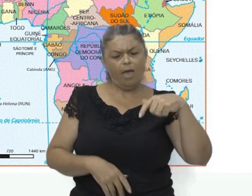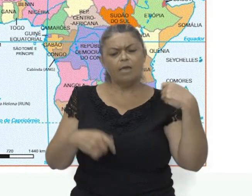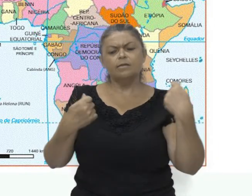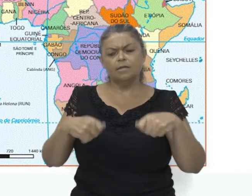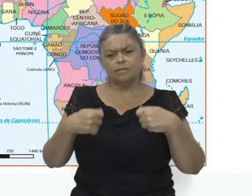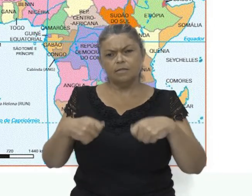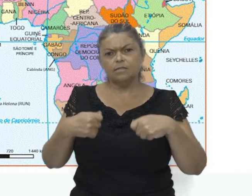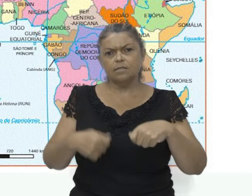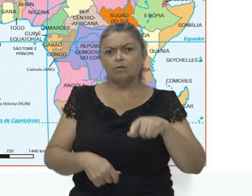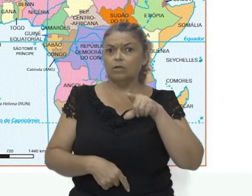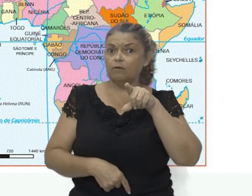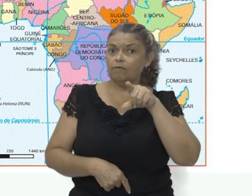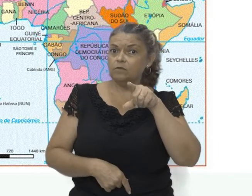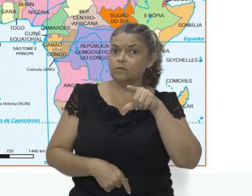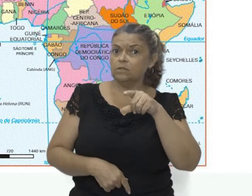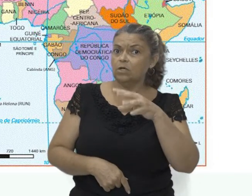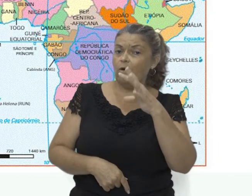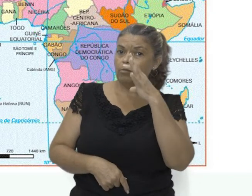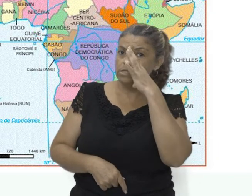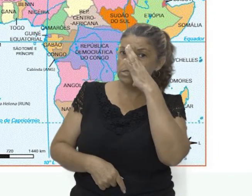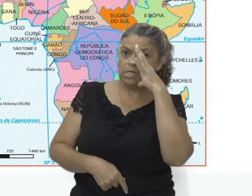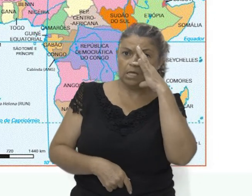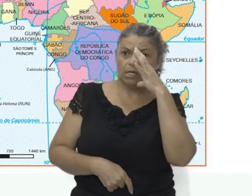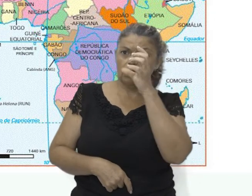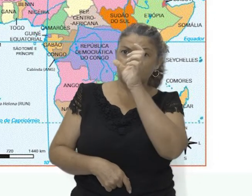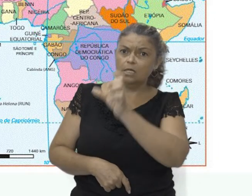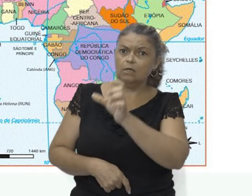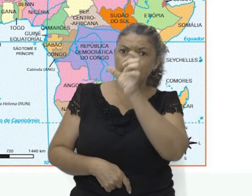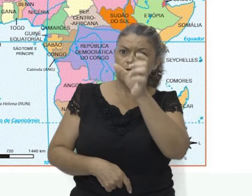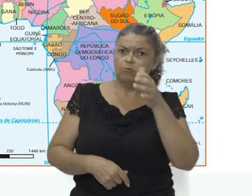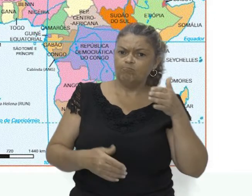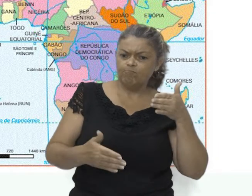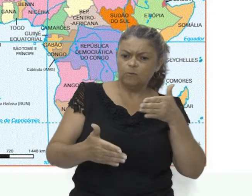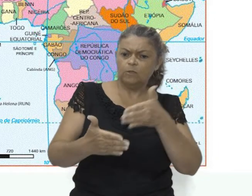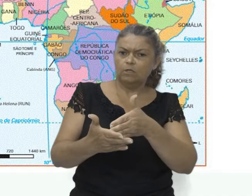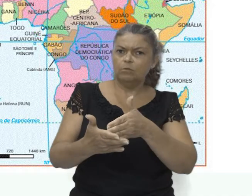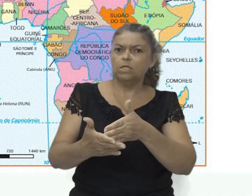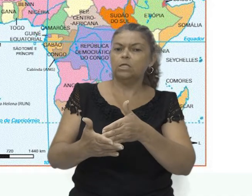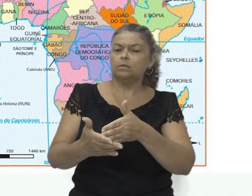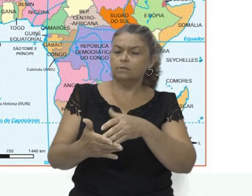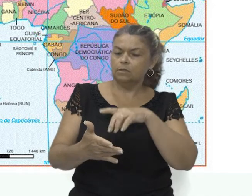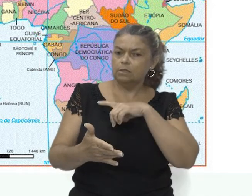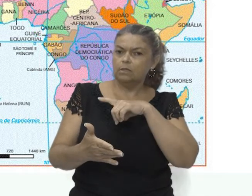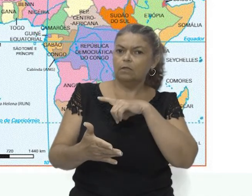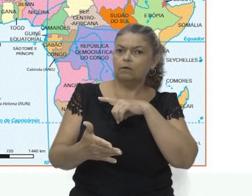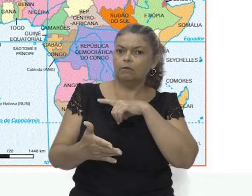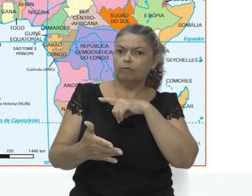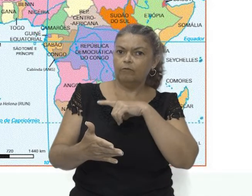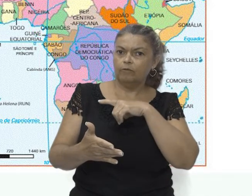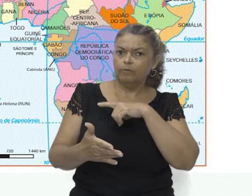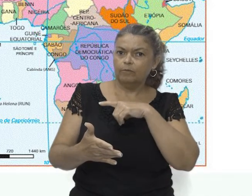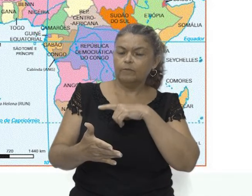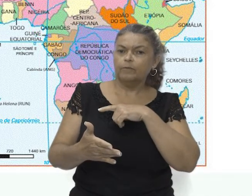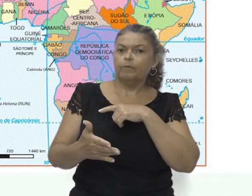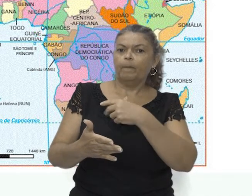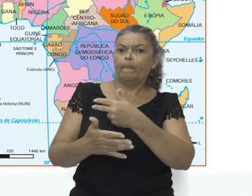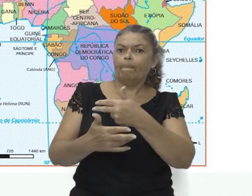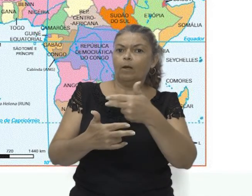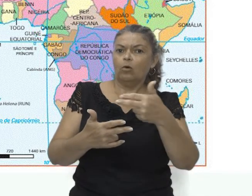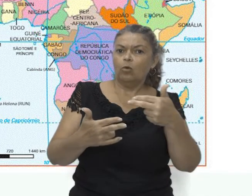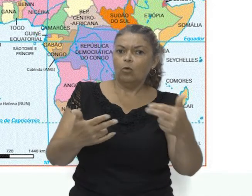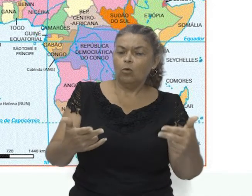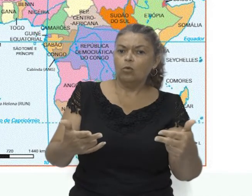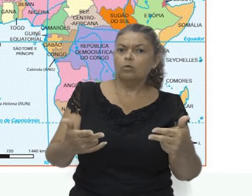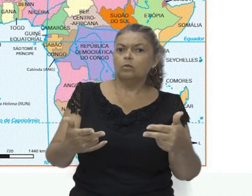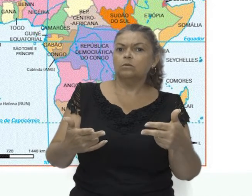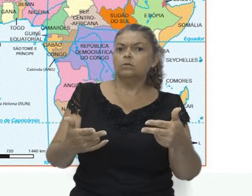que você observe aí os limites que foram traçados, as formas